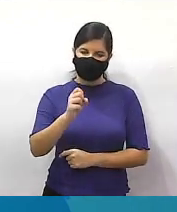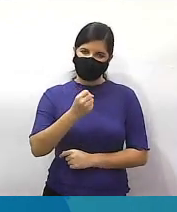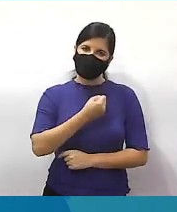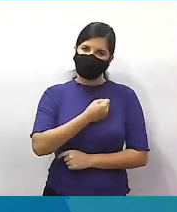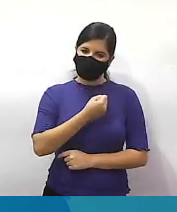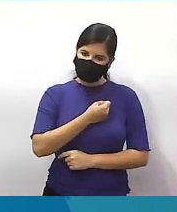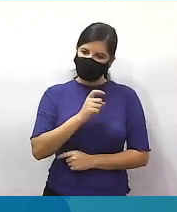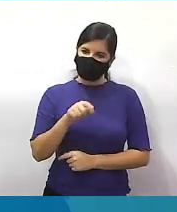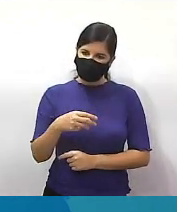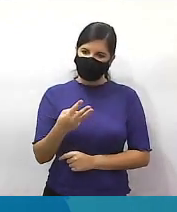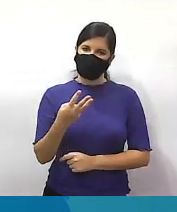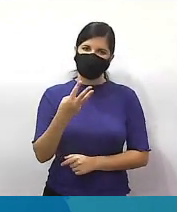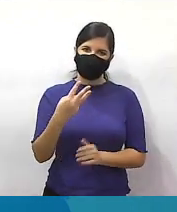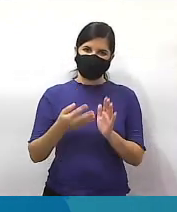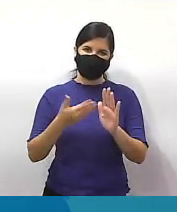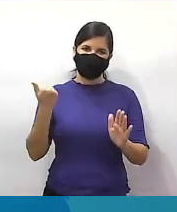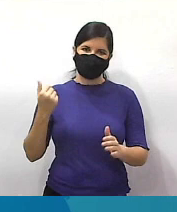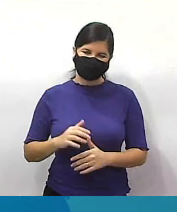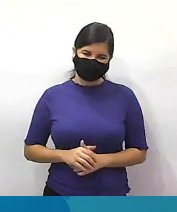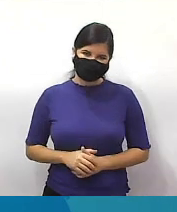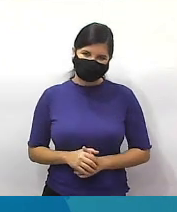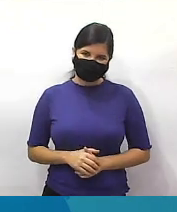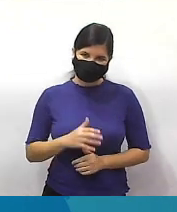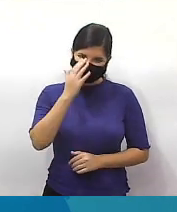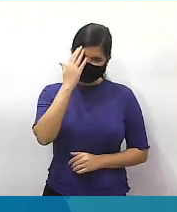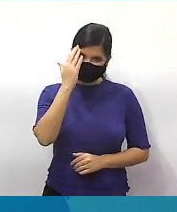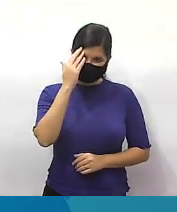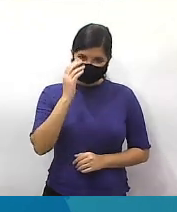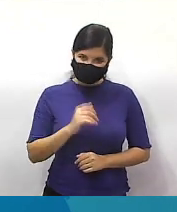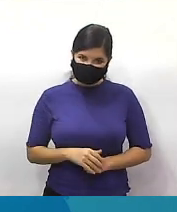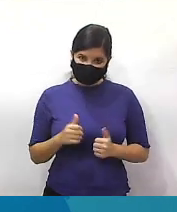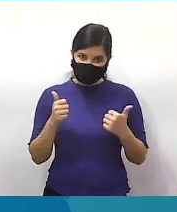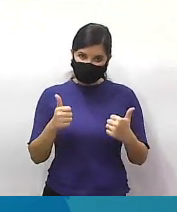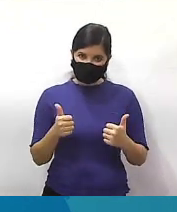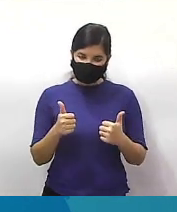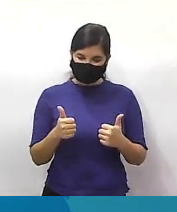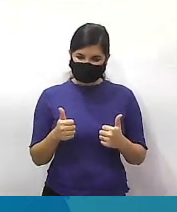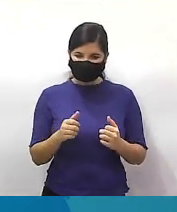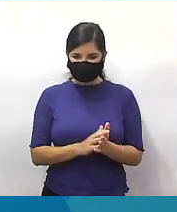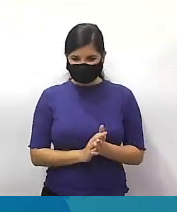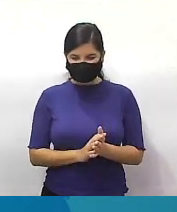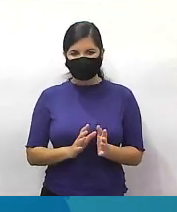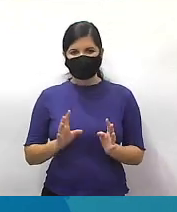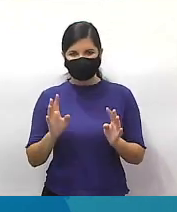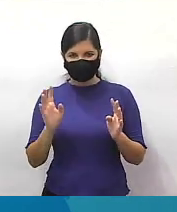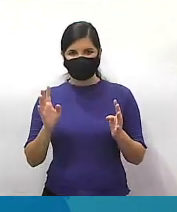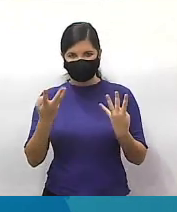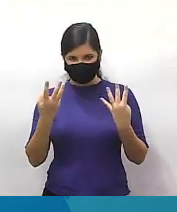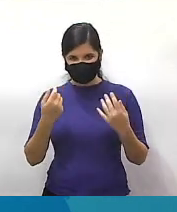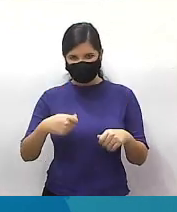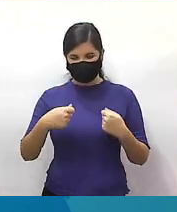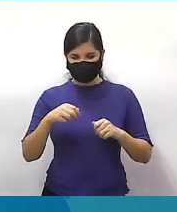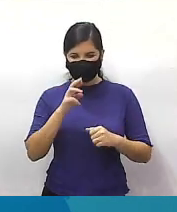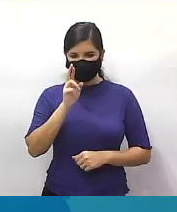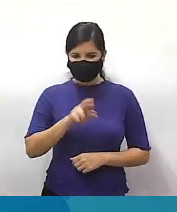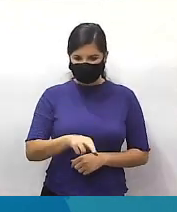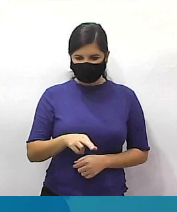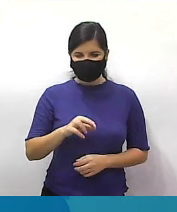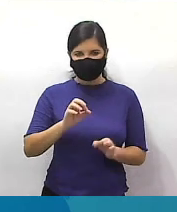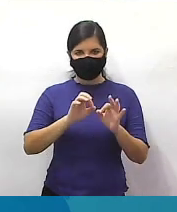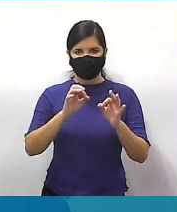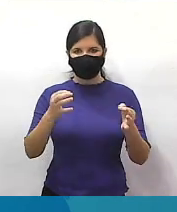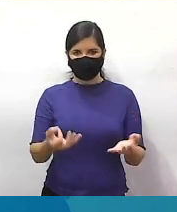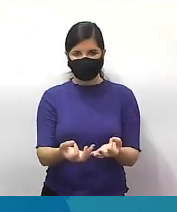tirar é o 3. Deu para entender? Tá tranquilo até agora? Presta bastante atenção. Essa é a resposta muito